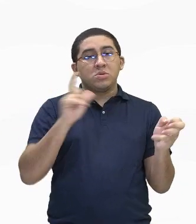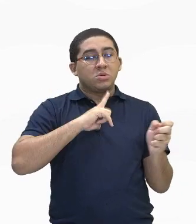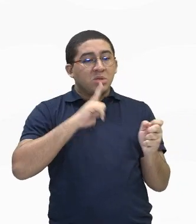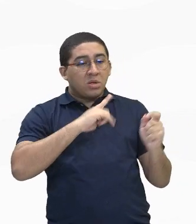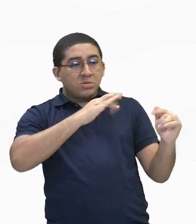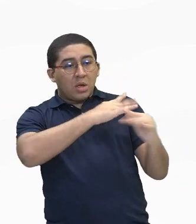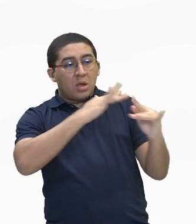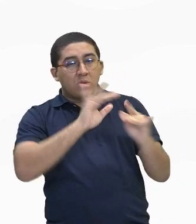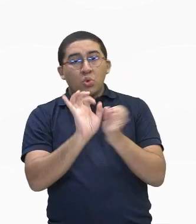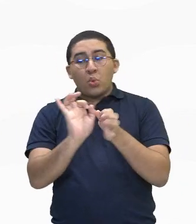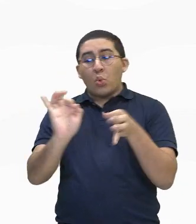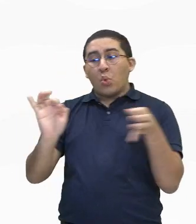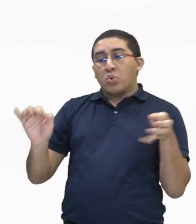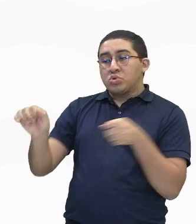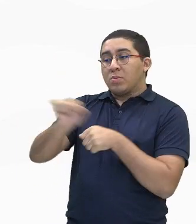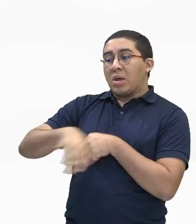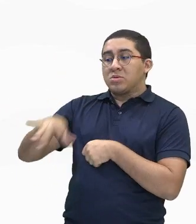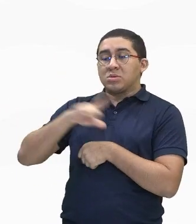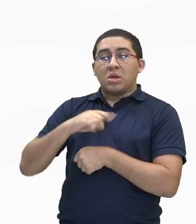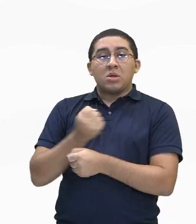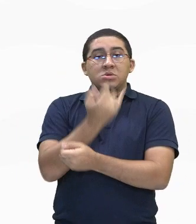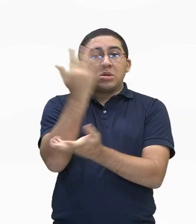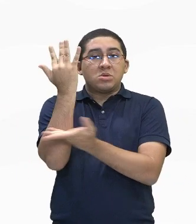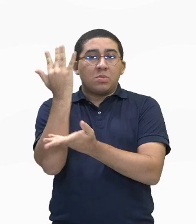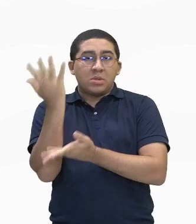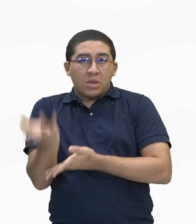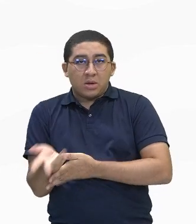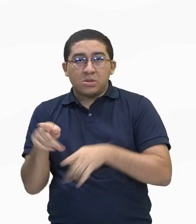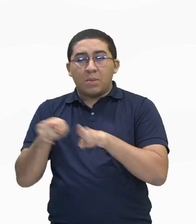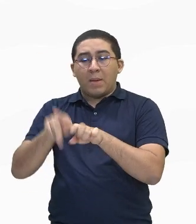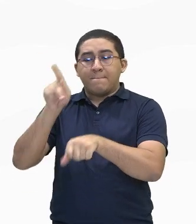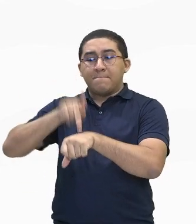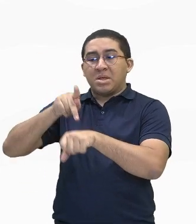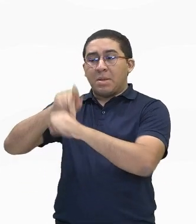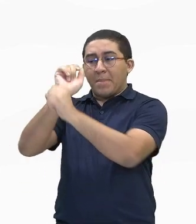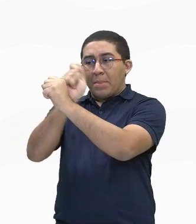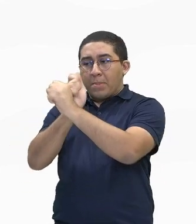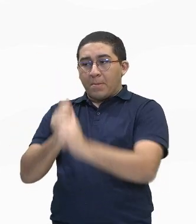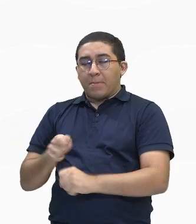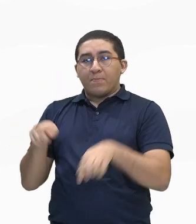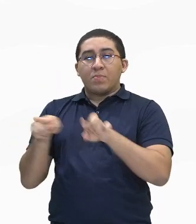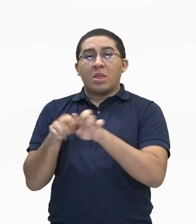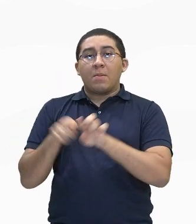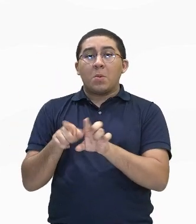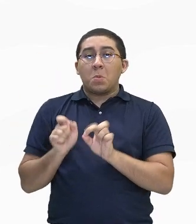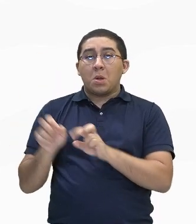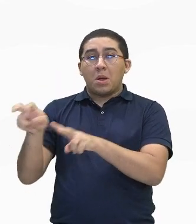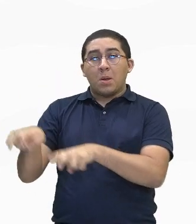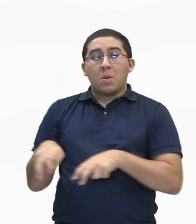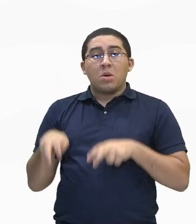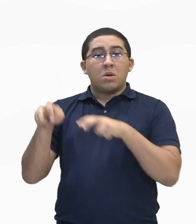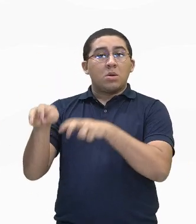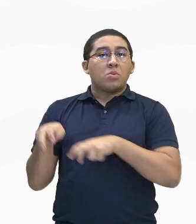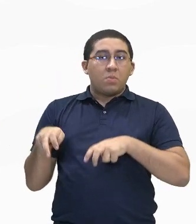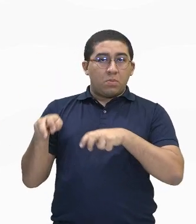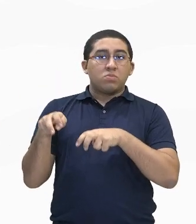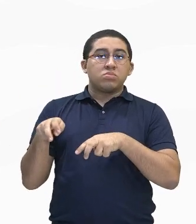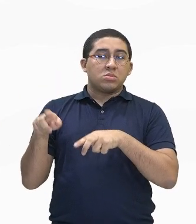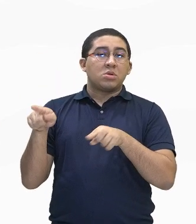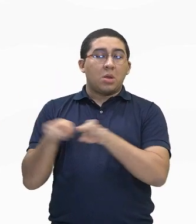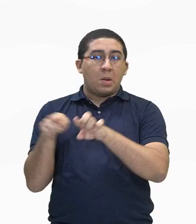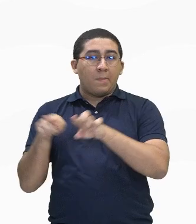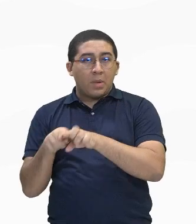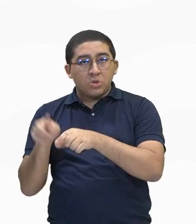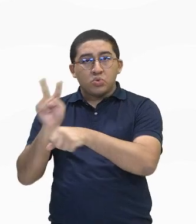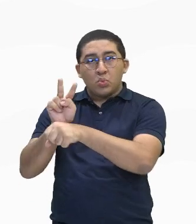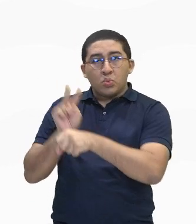com a extração de madeira, com o garimpo, com as atividades até mesmo do agronegócio, da agropecuária, né,